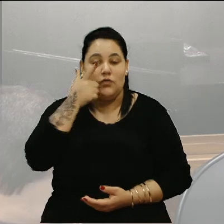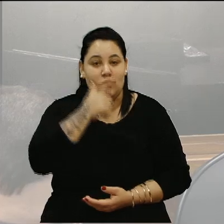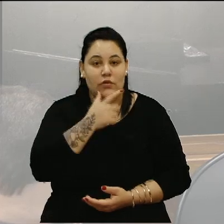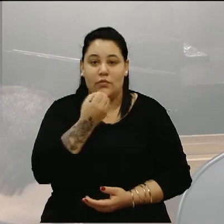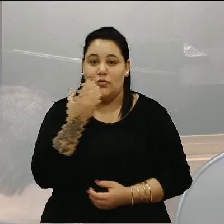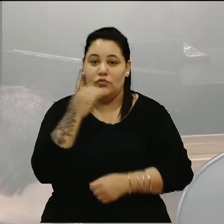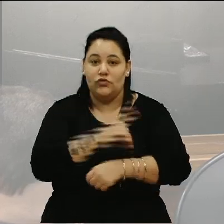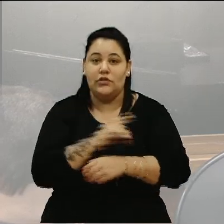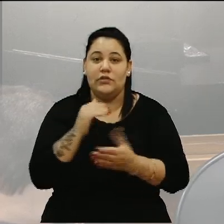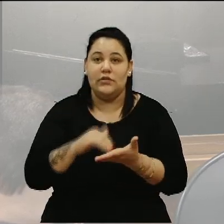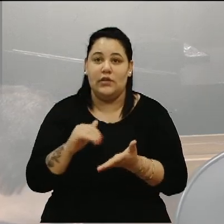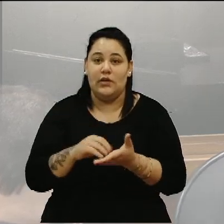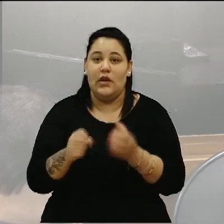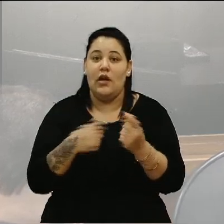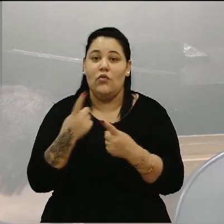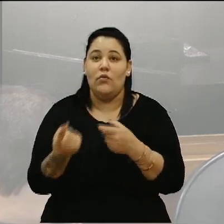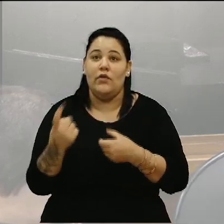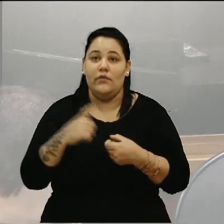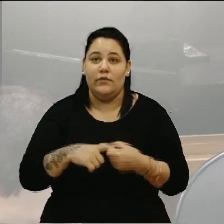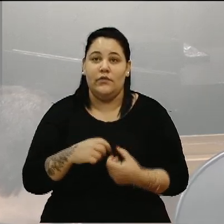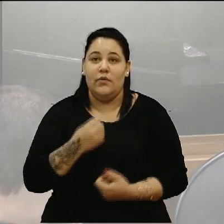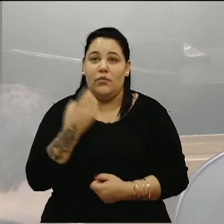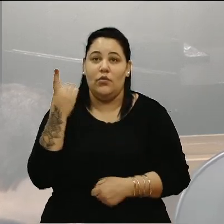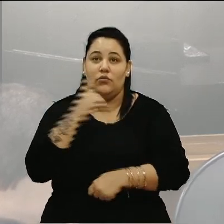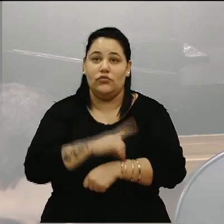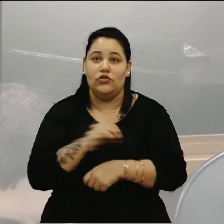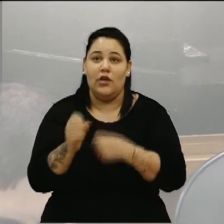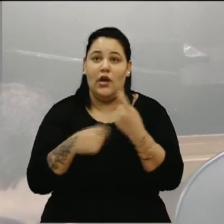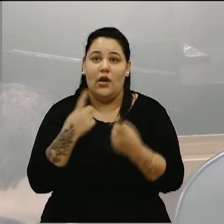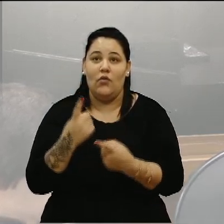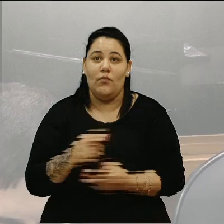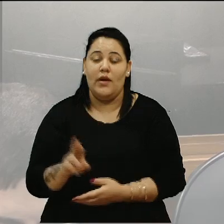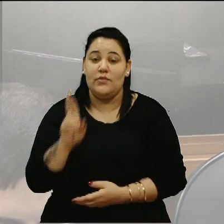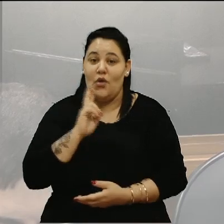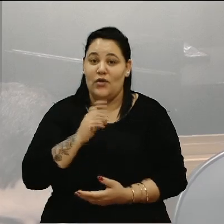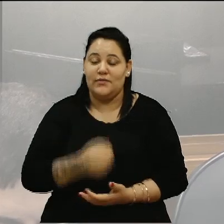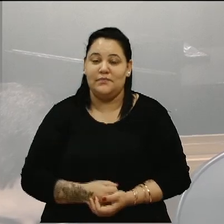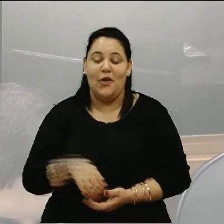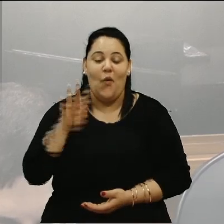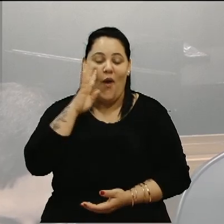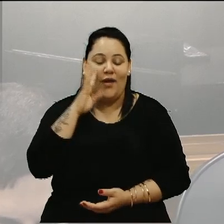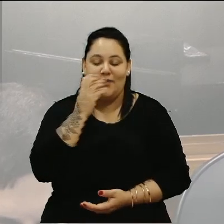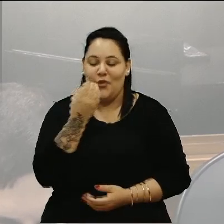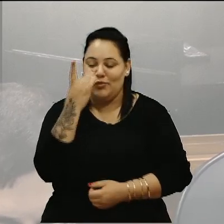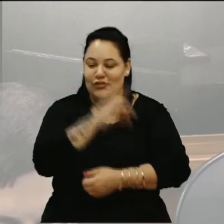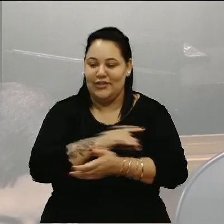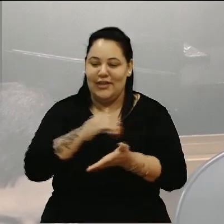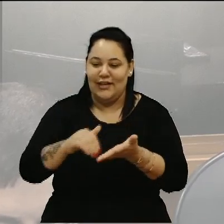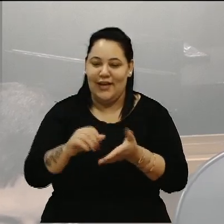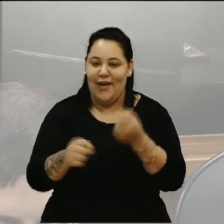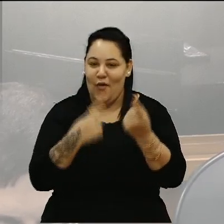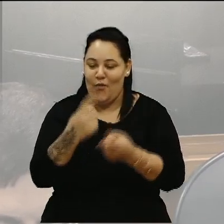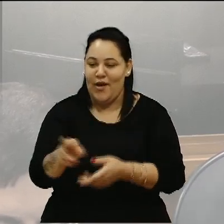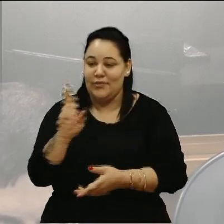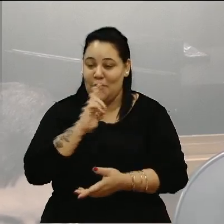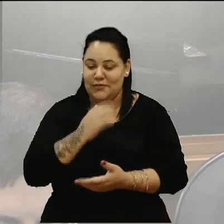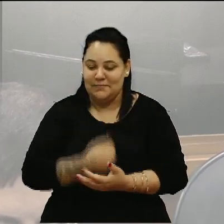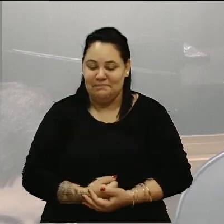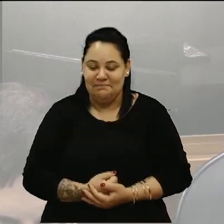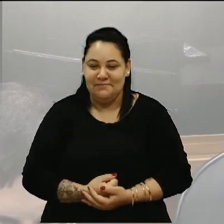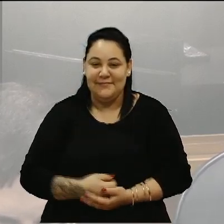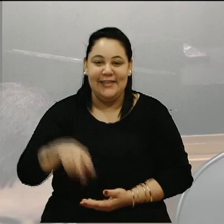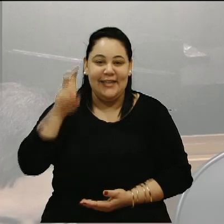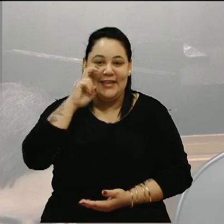Algum retorno? Terça, bom dia, secretário. Algum retorno? Quarta, bom dia, secretário. Algum retorno?